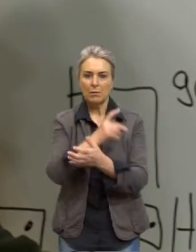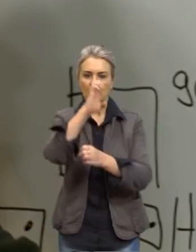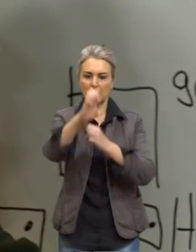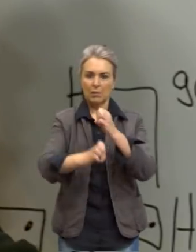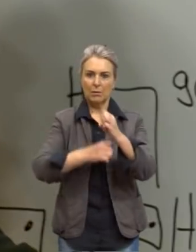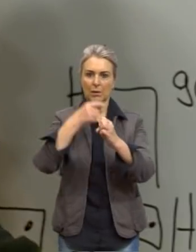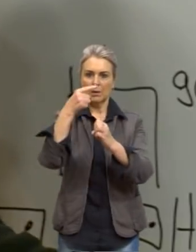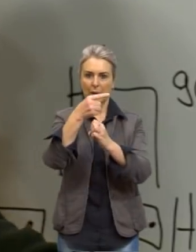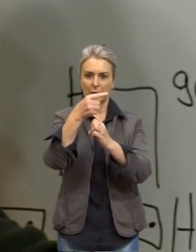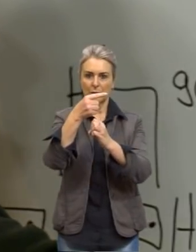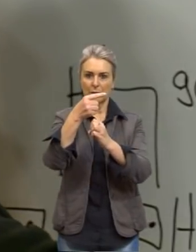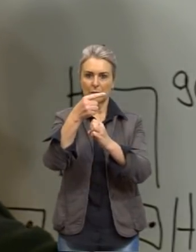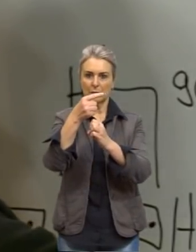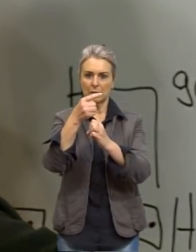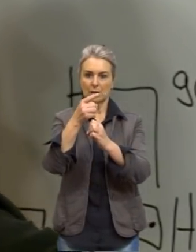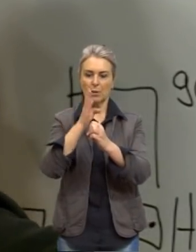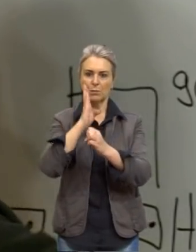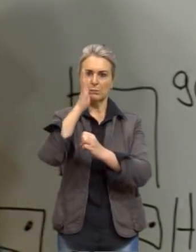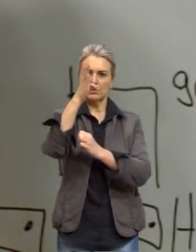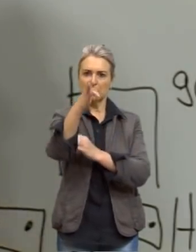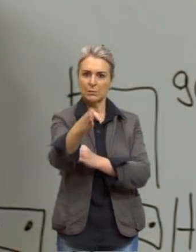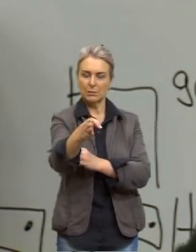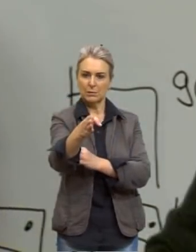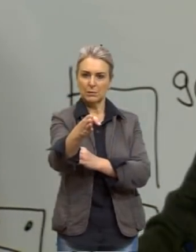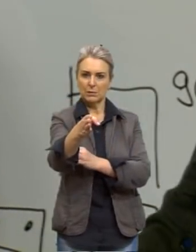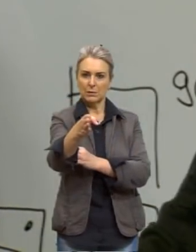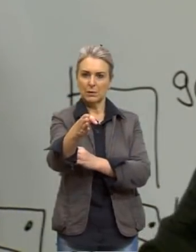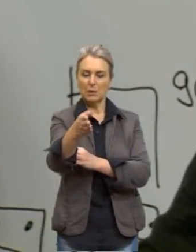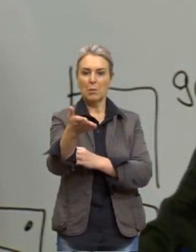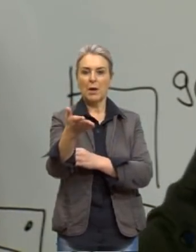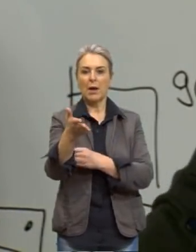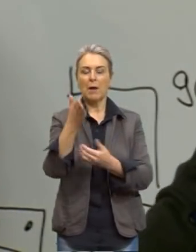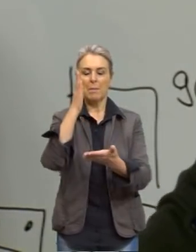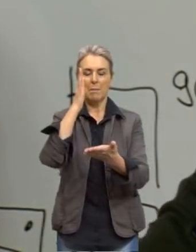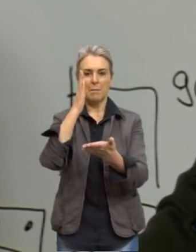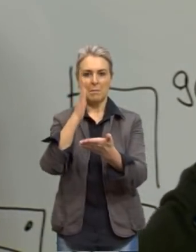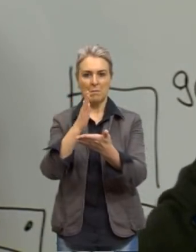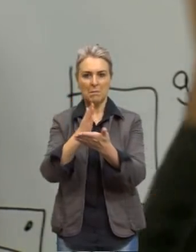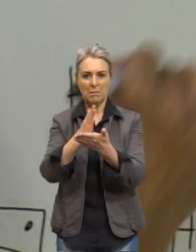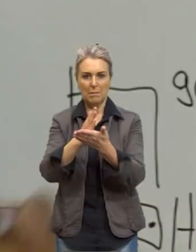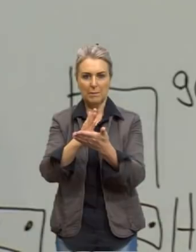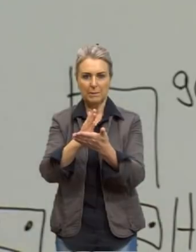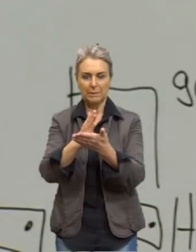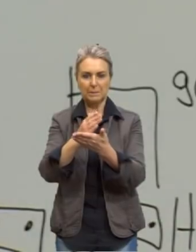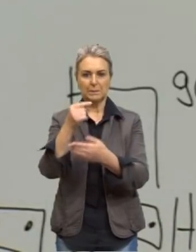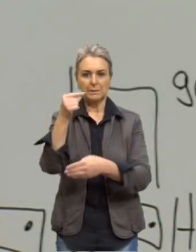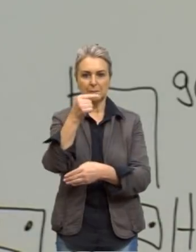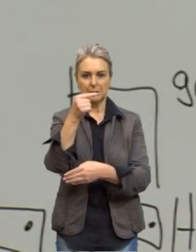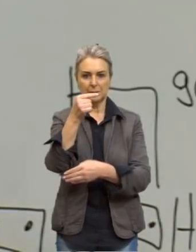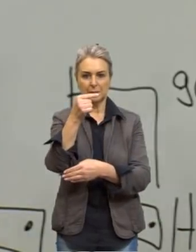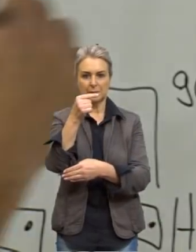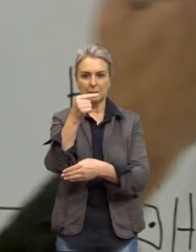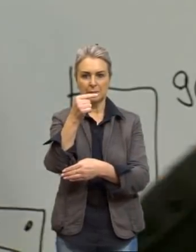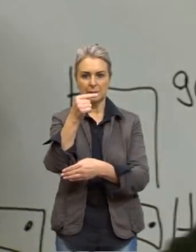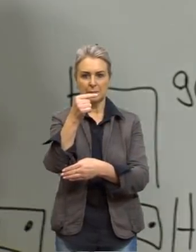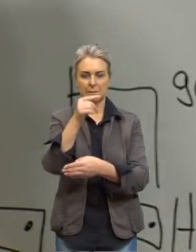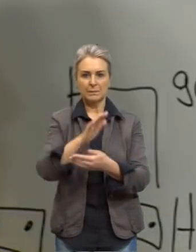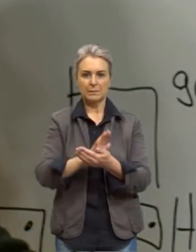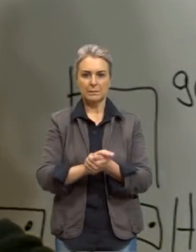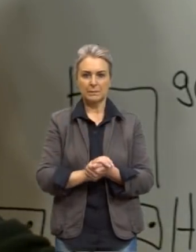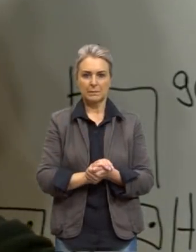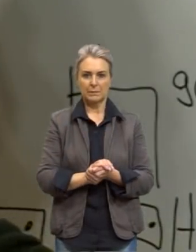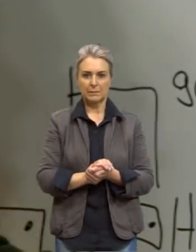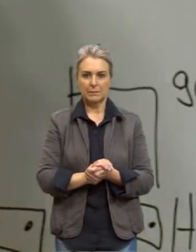nessa direção então eu tenho um pai uma págs iao negativo aqui e uma carga parcialmente uma